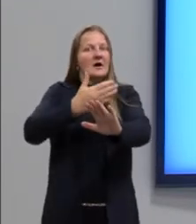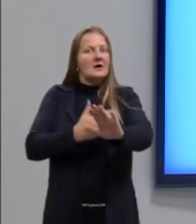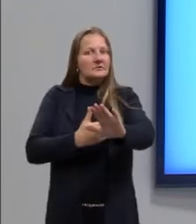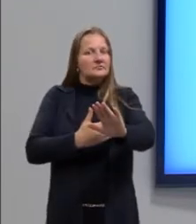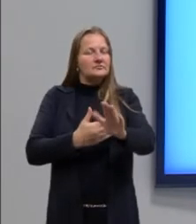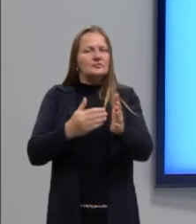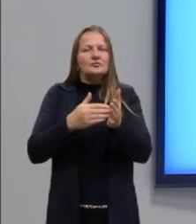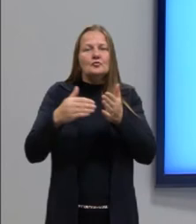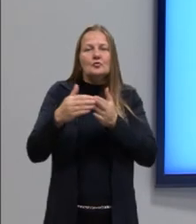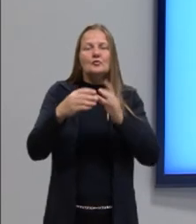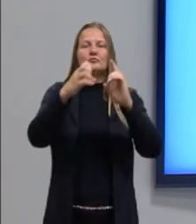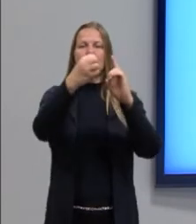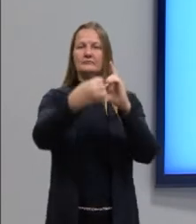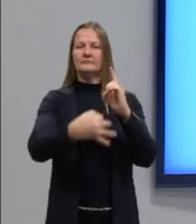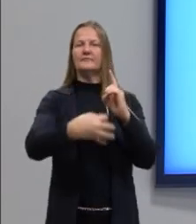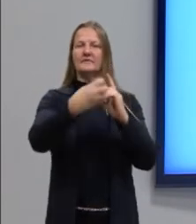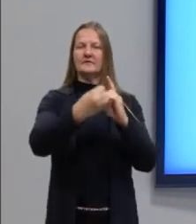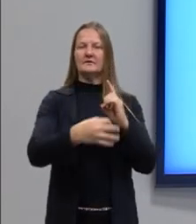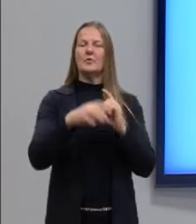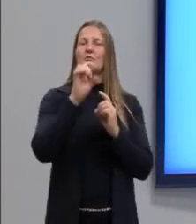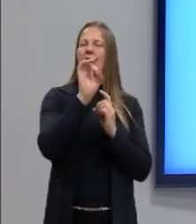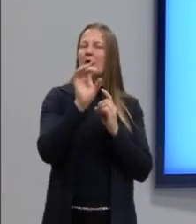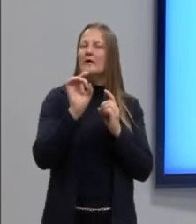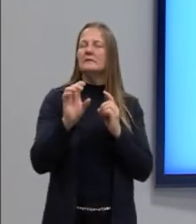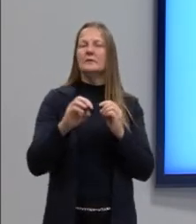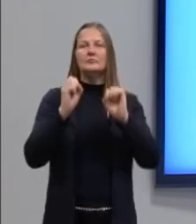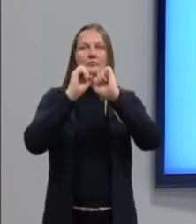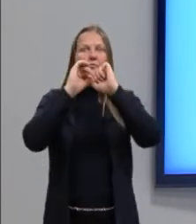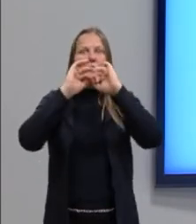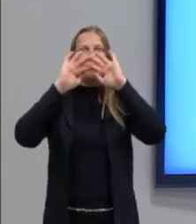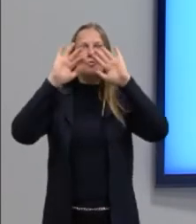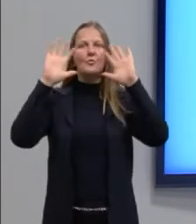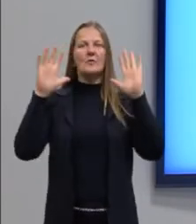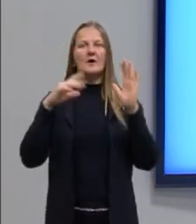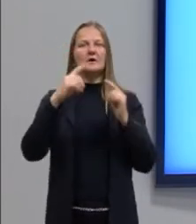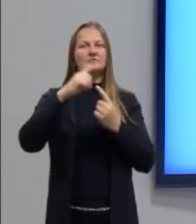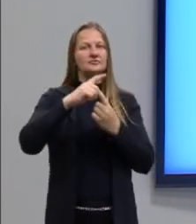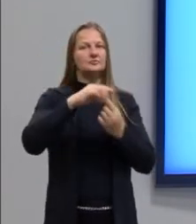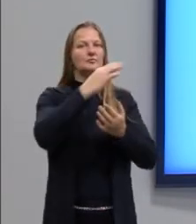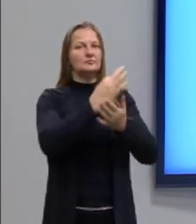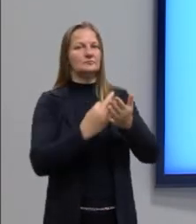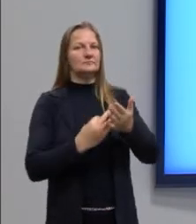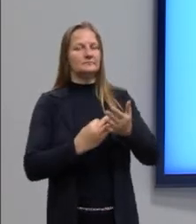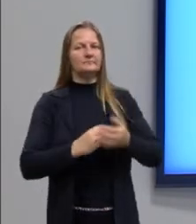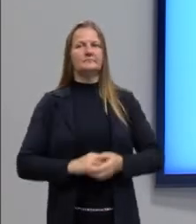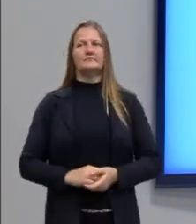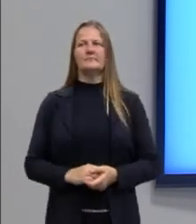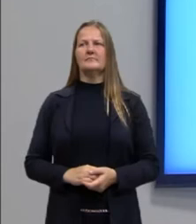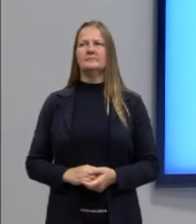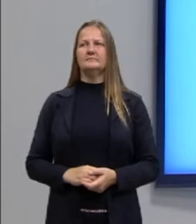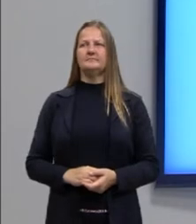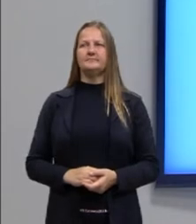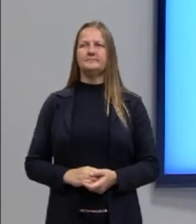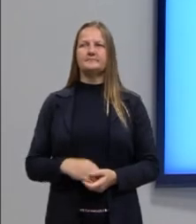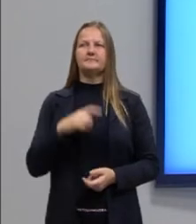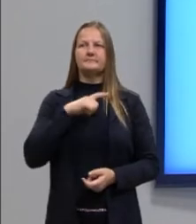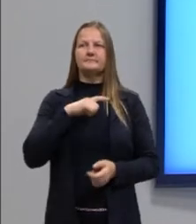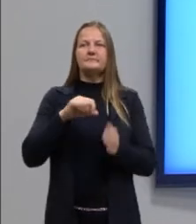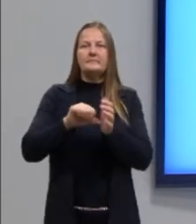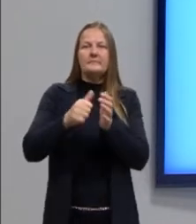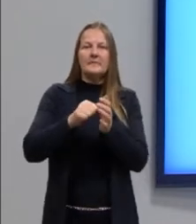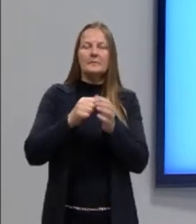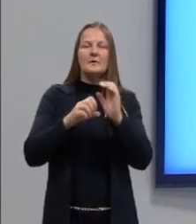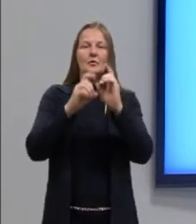a definição de cada um desses tipos de textos e eu tenho aqui primeiro